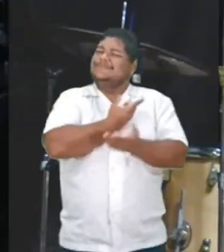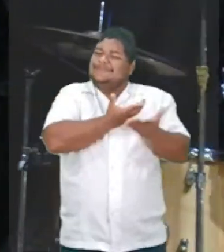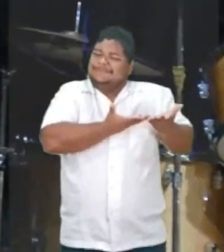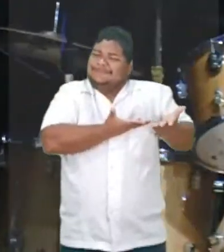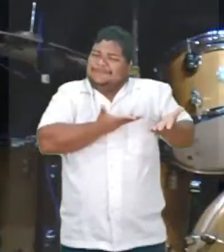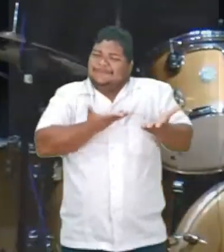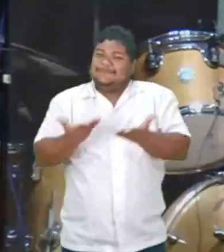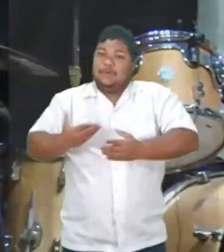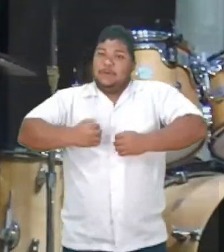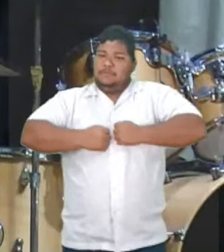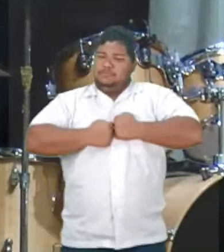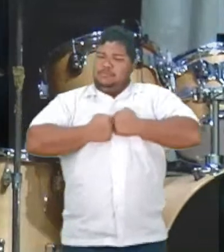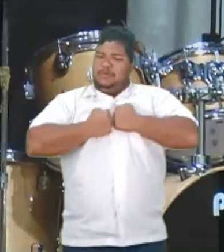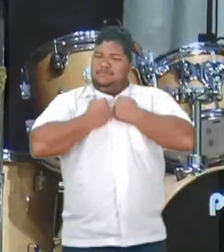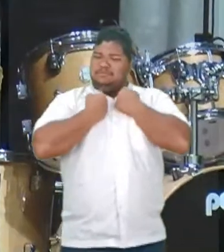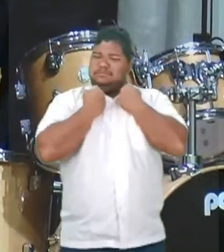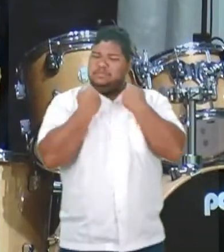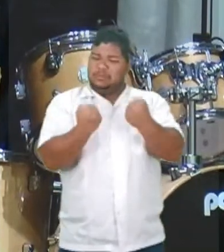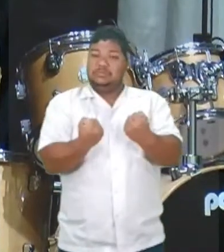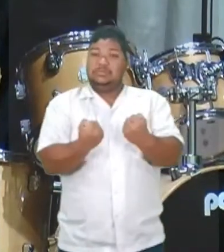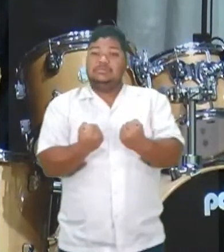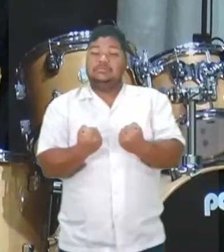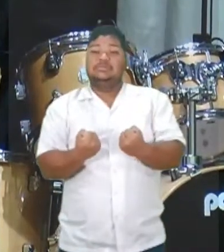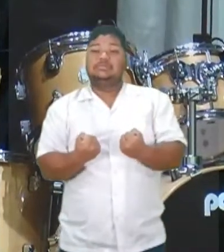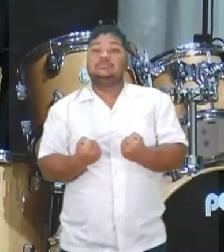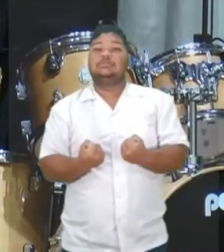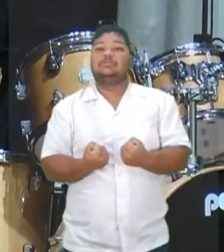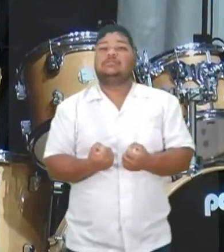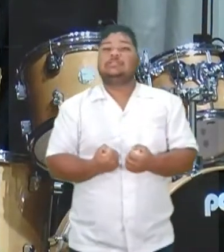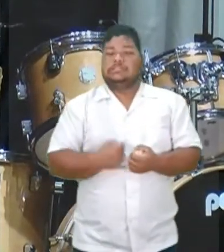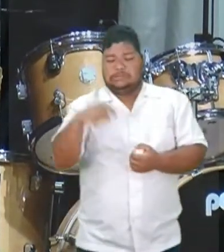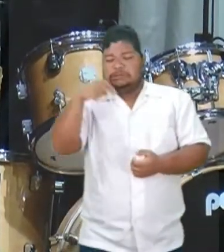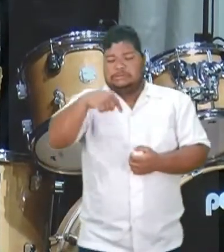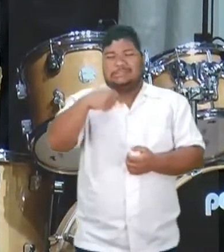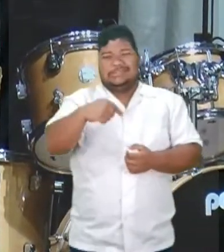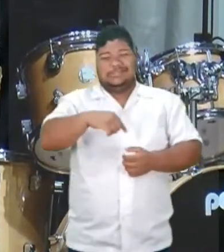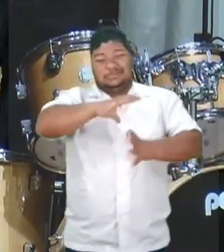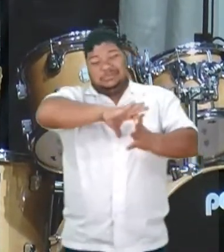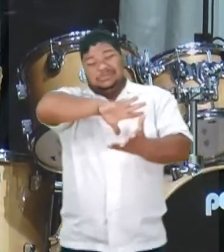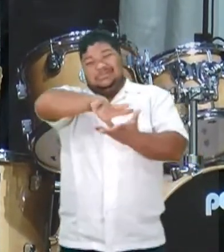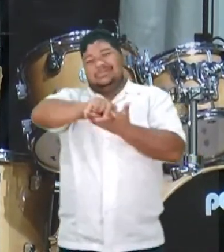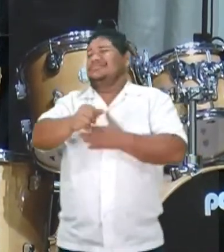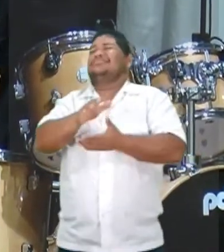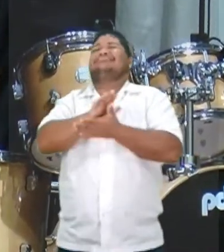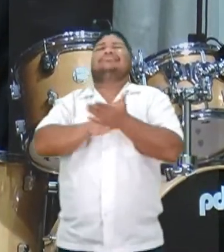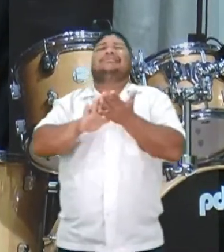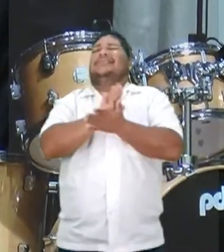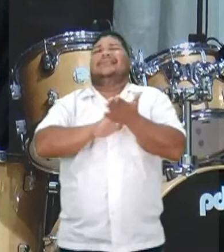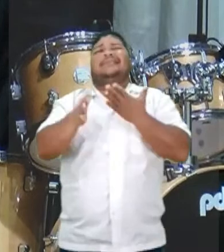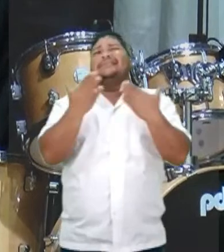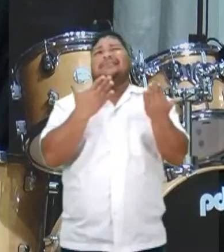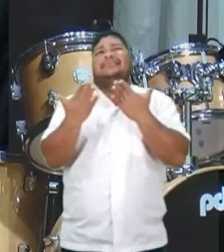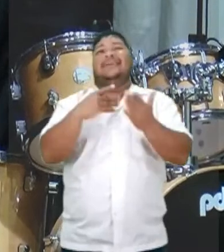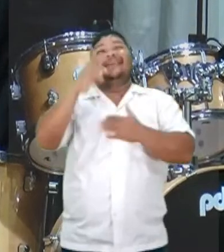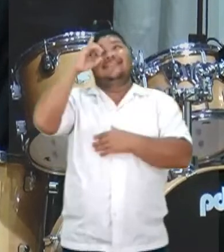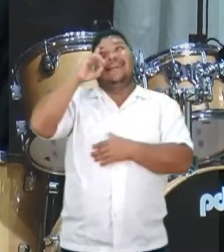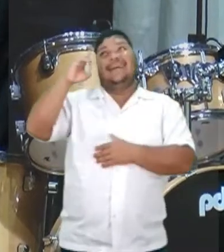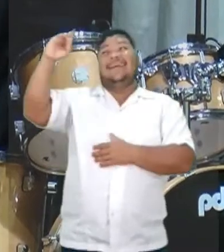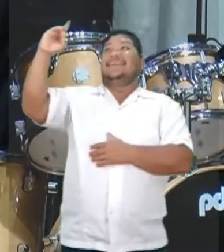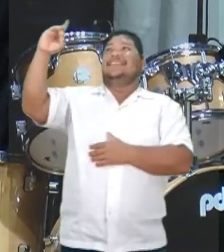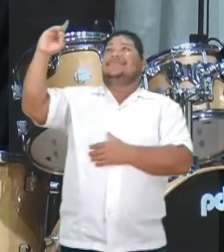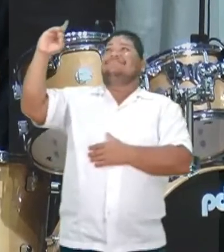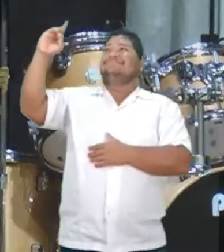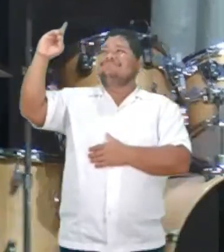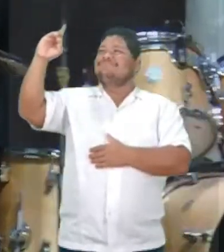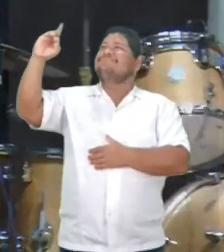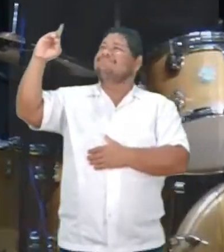poderosos que você pode imaginar que existe nesse mundo, não são nada comparado a Ele.